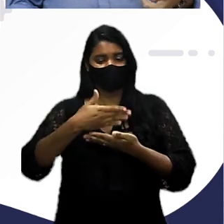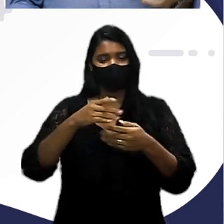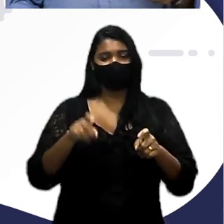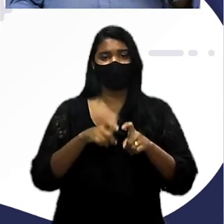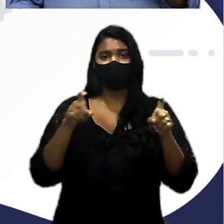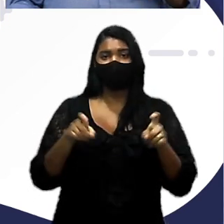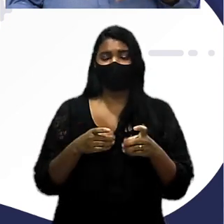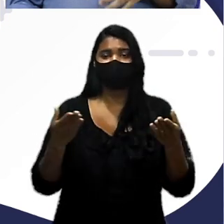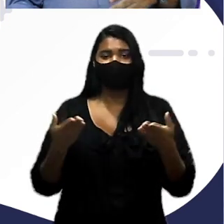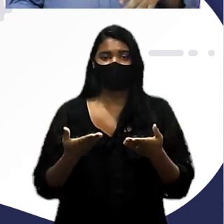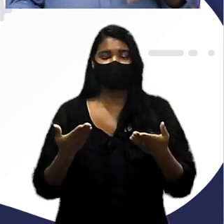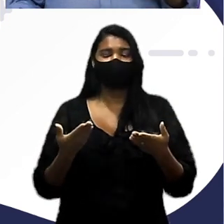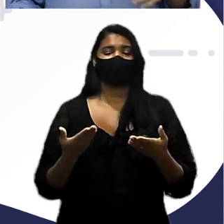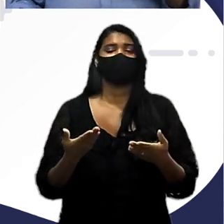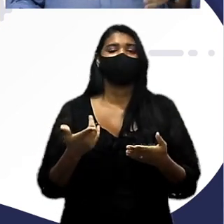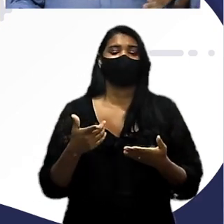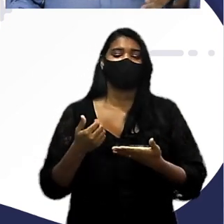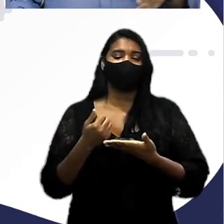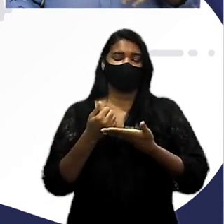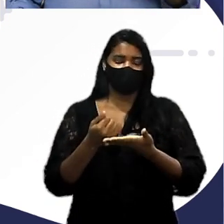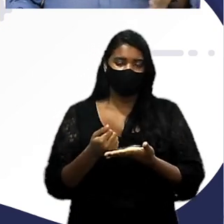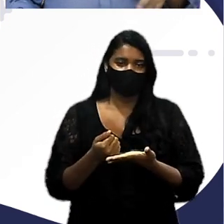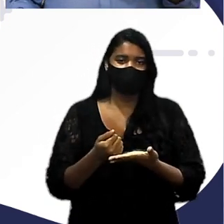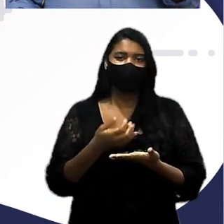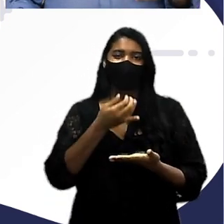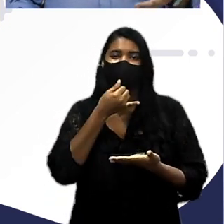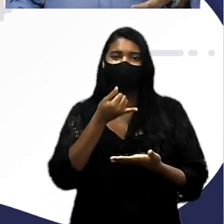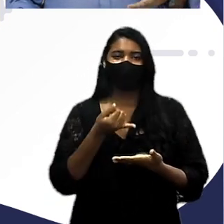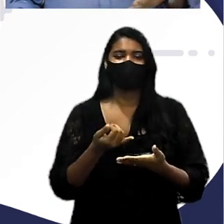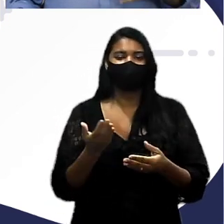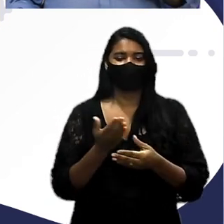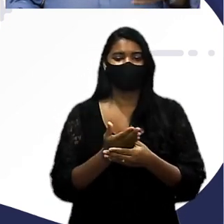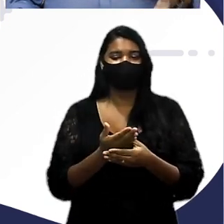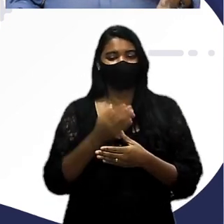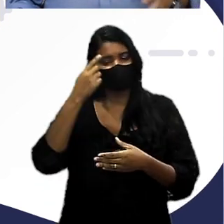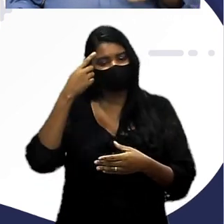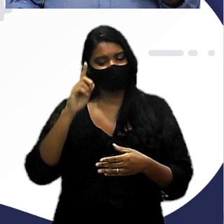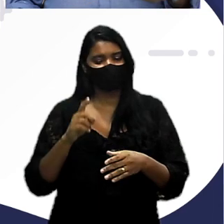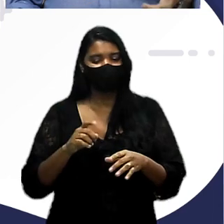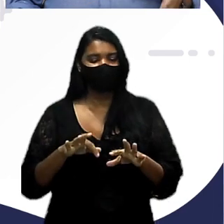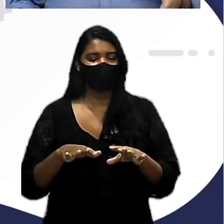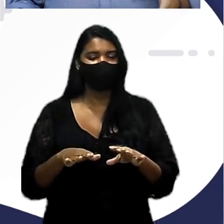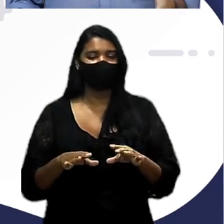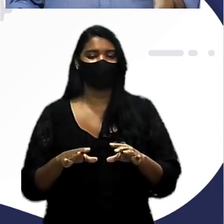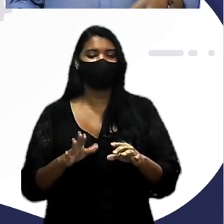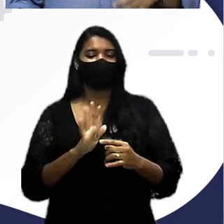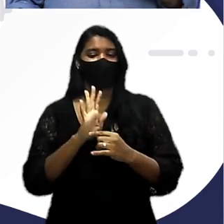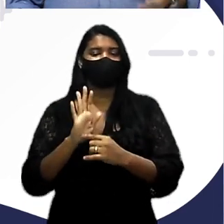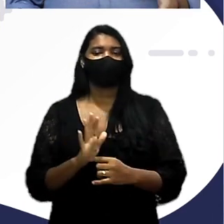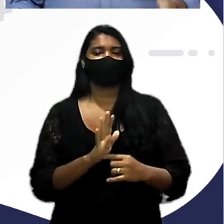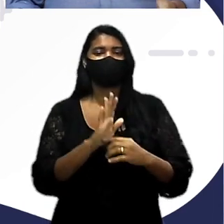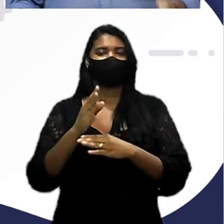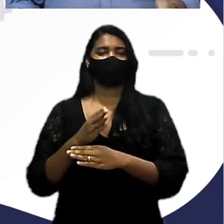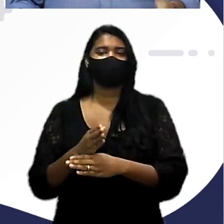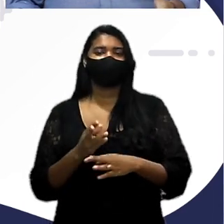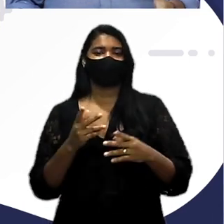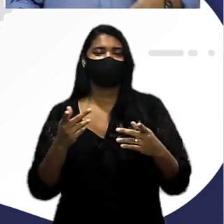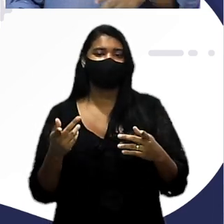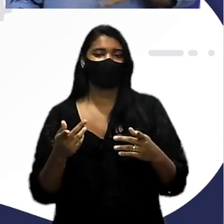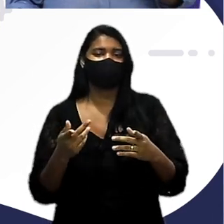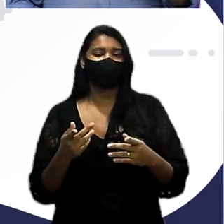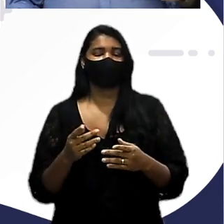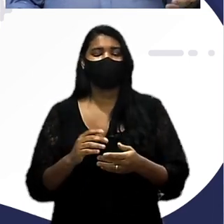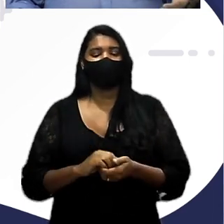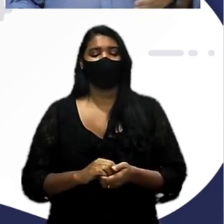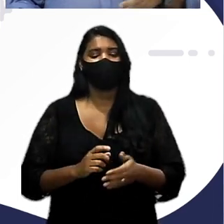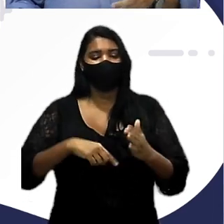equipamento que não só auxilia ele com os processos da datilografia, da edição, né, da inserção de dados,